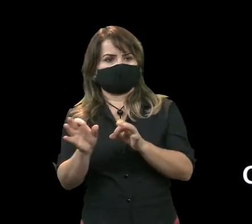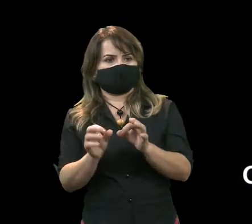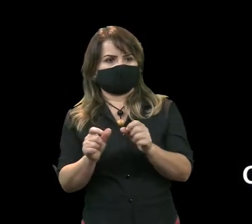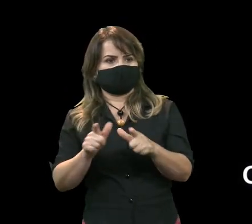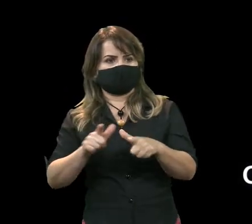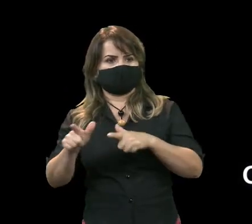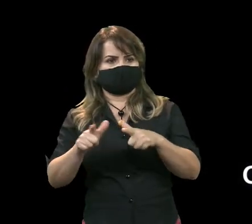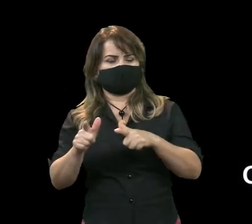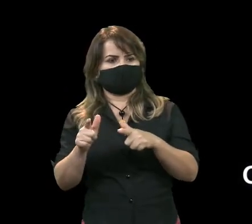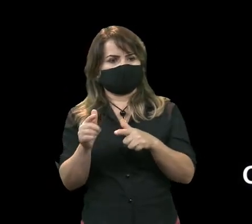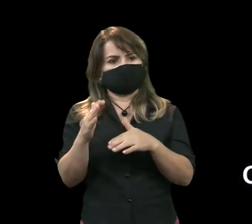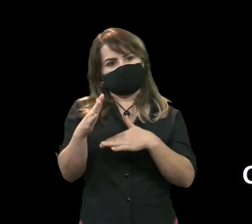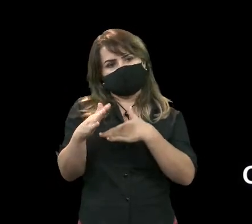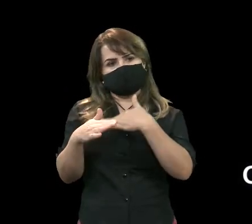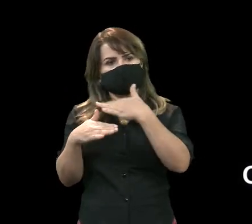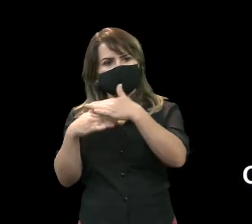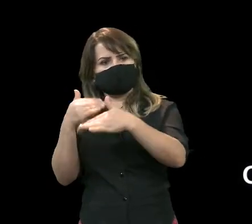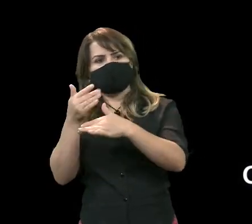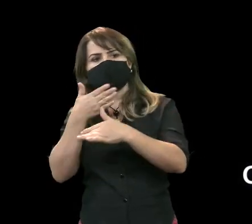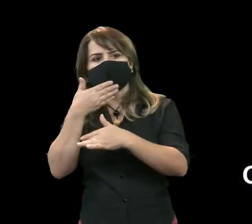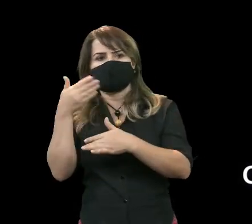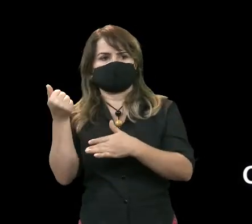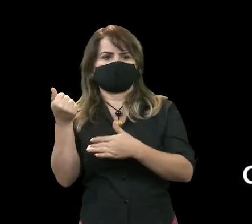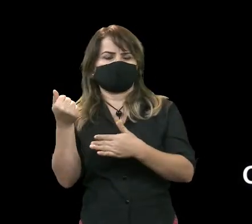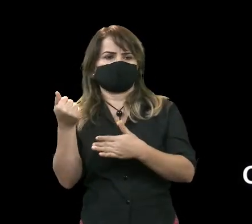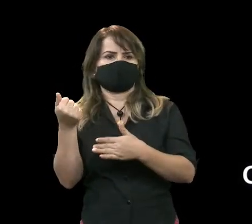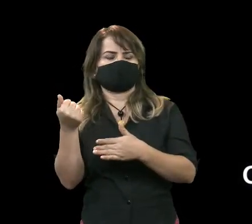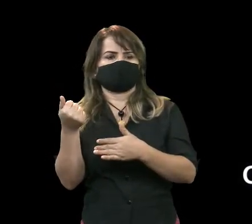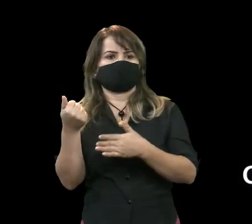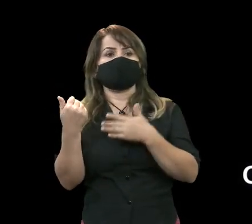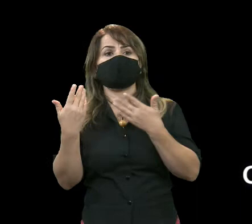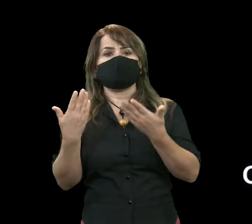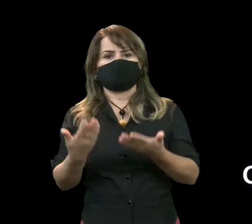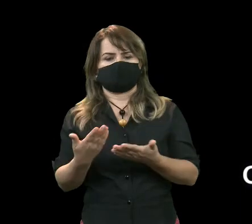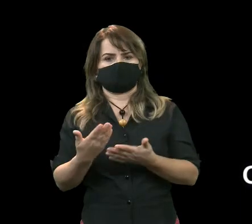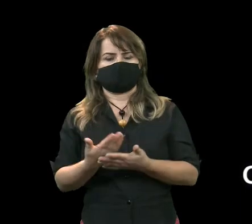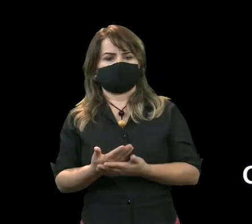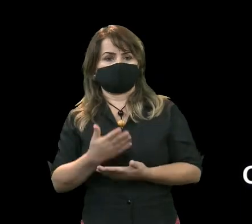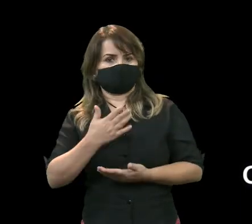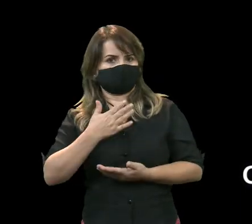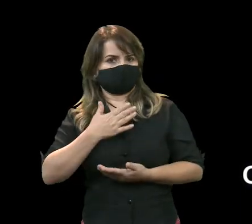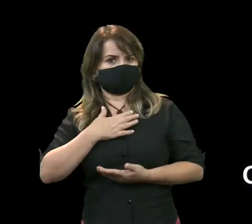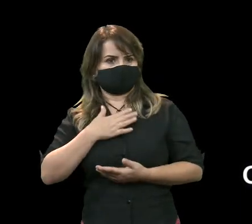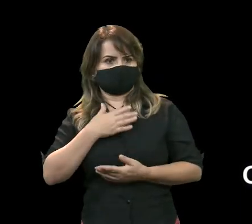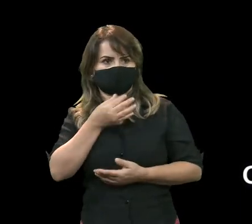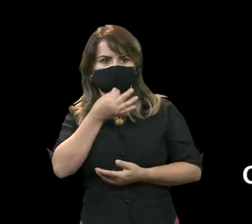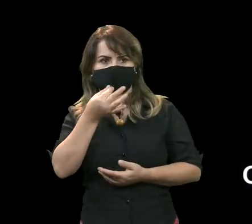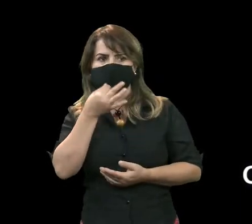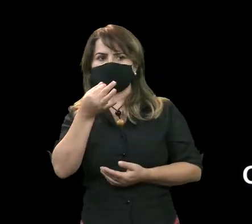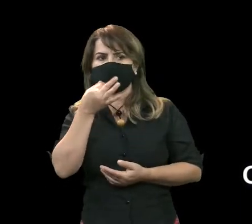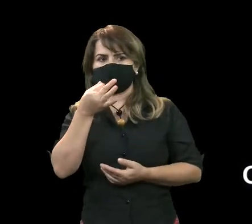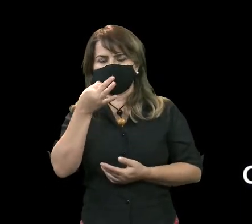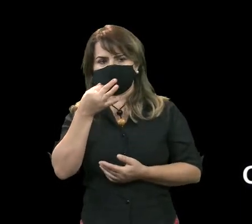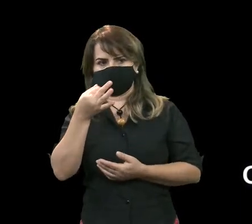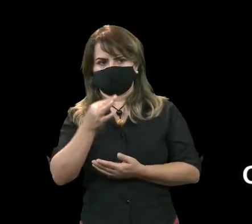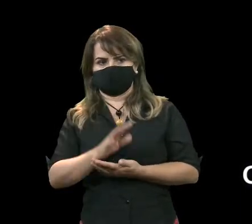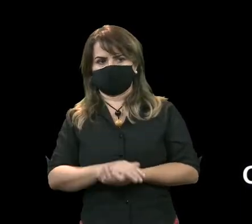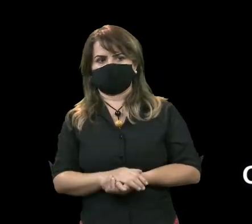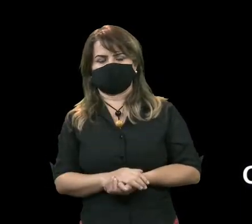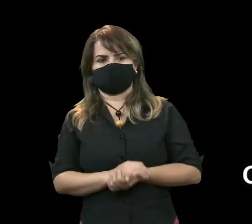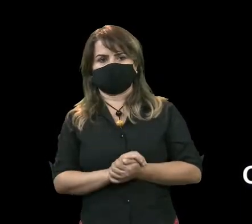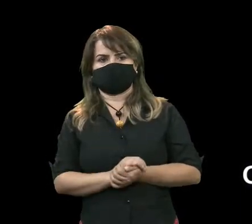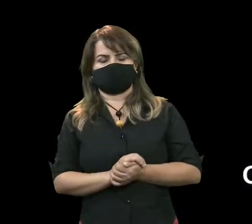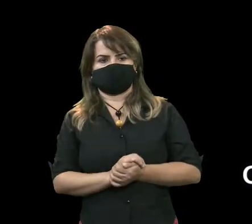peremptoriamente, acachapantemente, eu acho que não é, pelo menos na minha visão e naquilo que me compete, que é meu único voto, eu